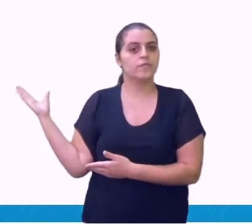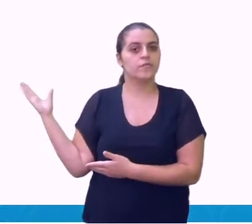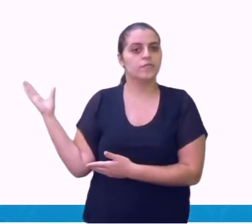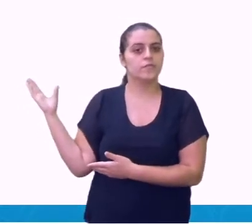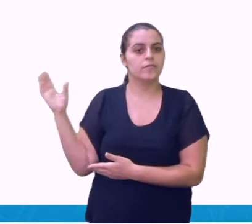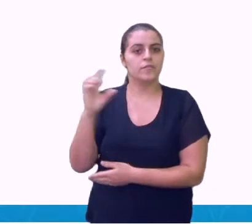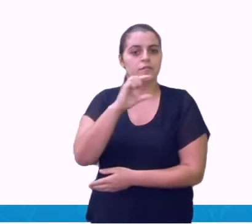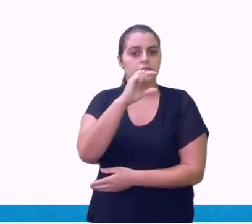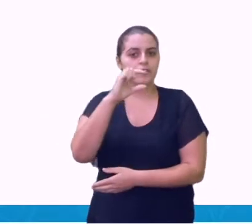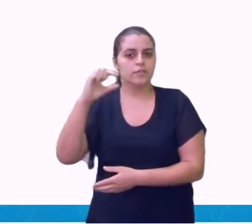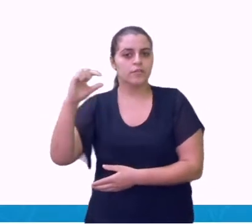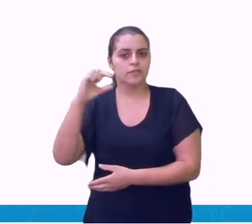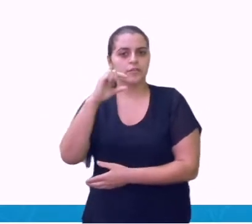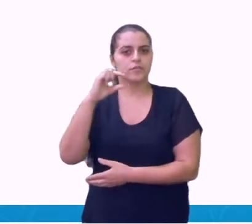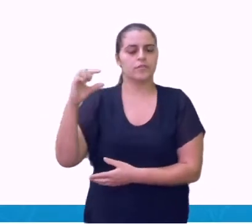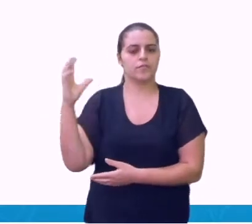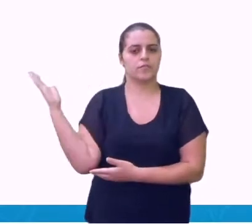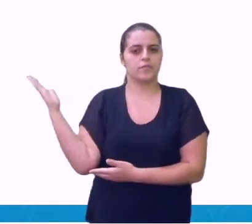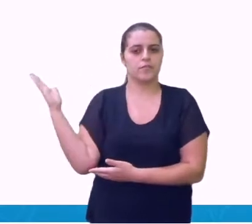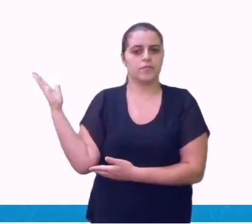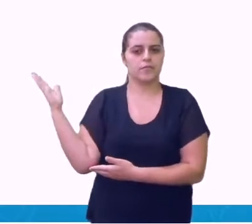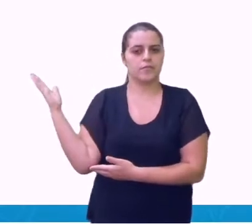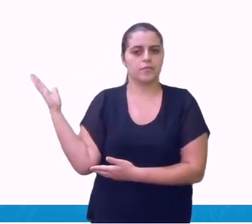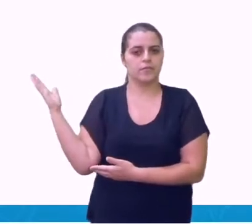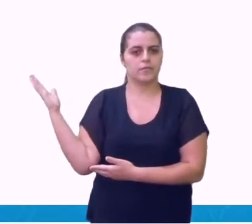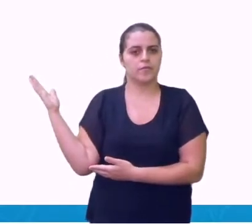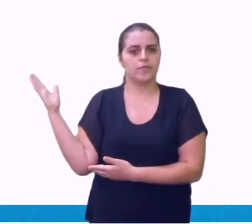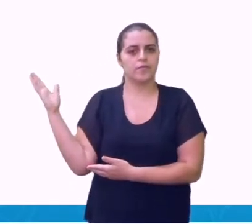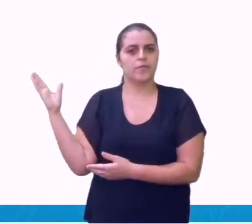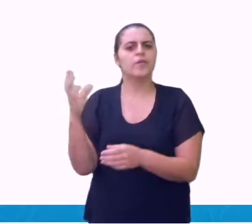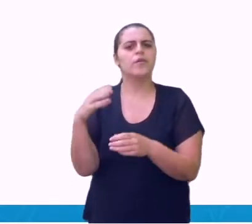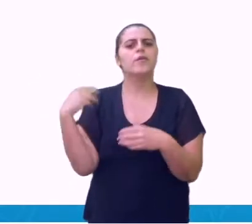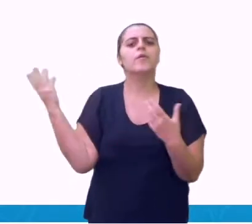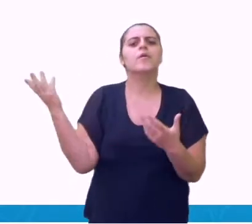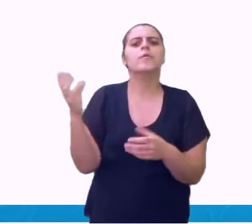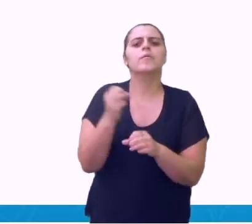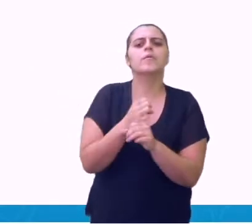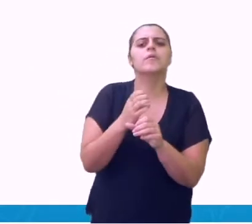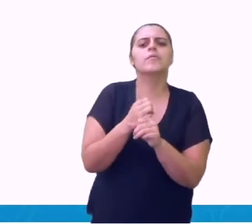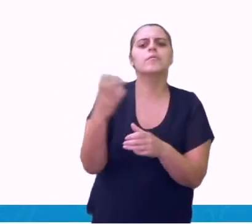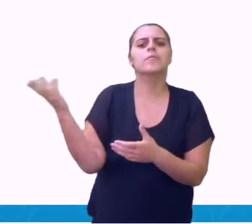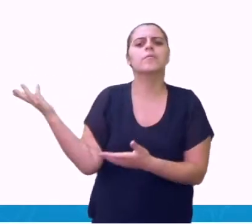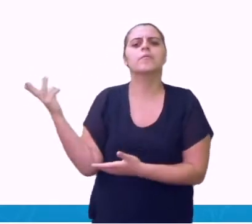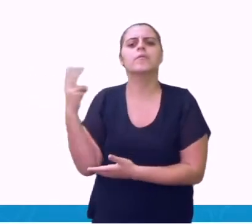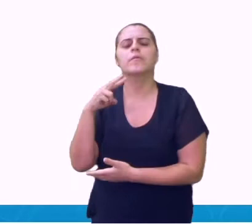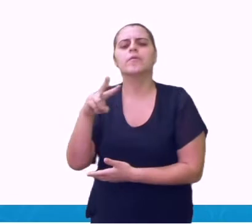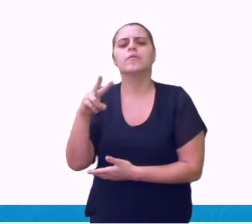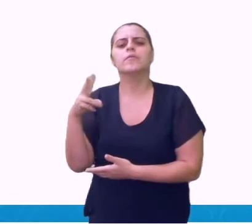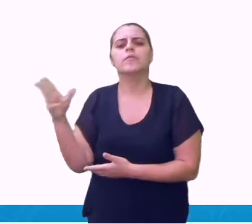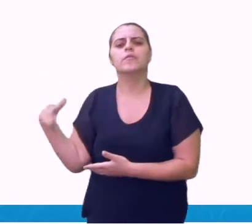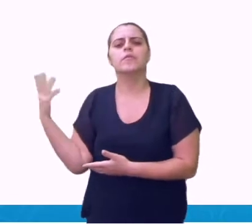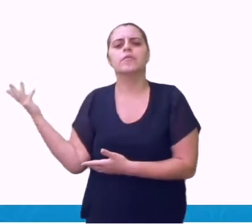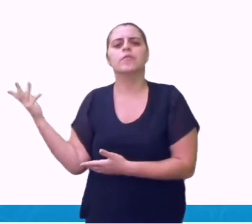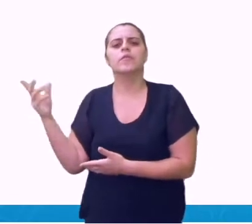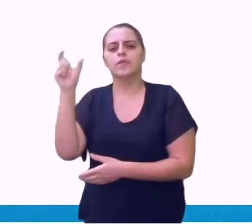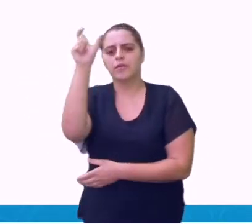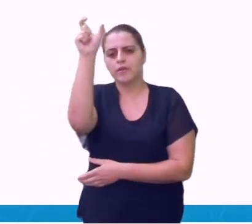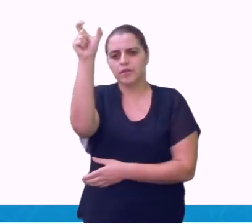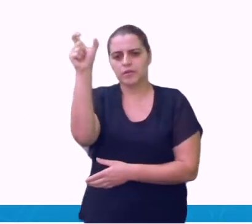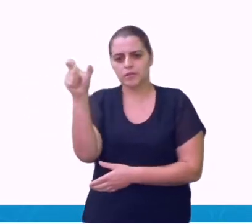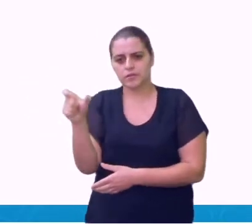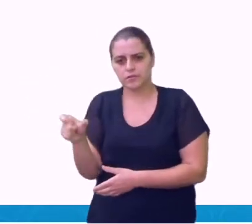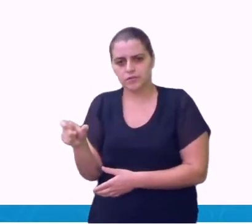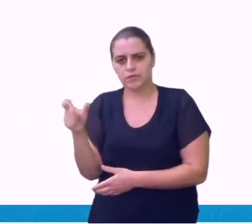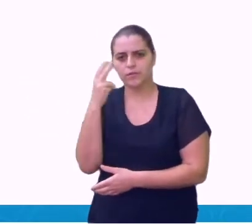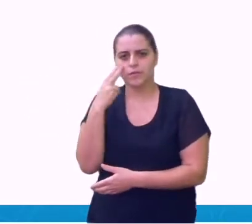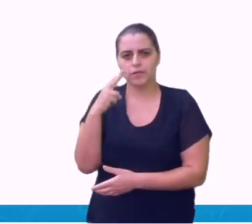de sentença matemática. E o cálculo? O cálculo, ele vem desta forma para a